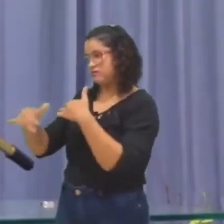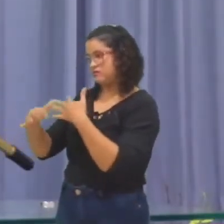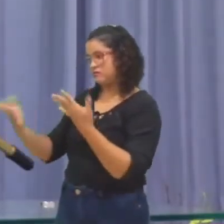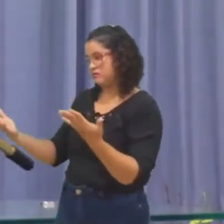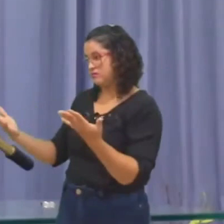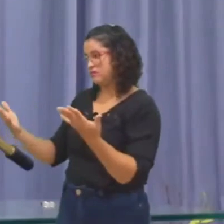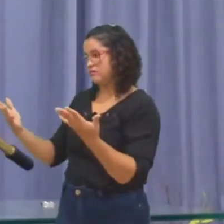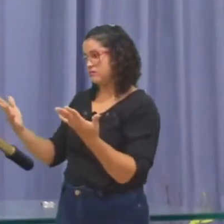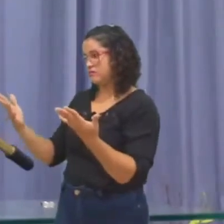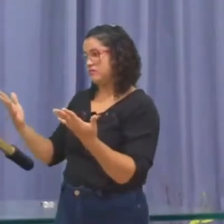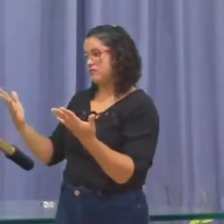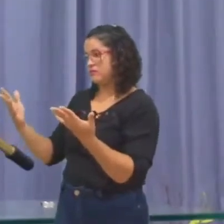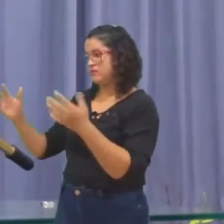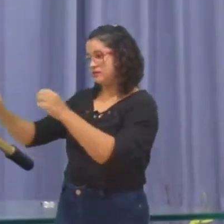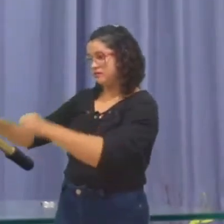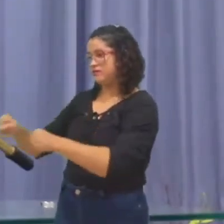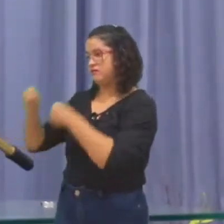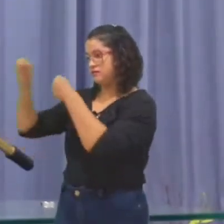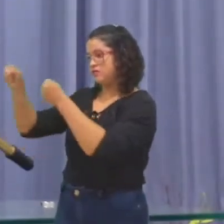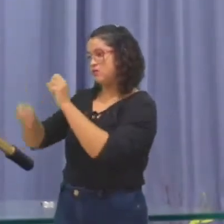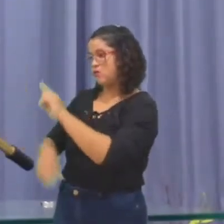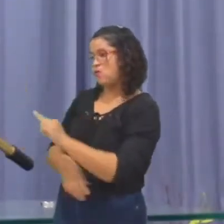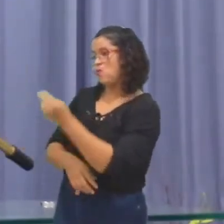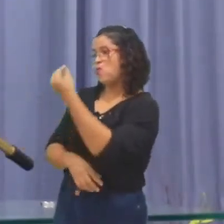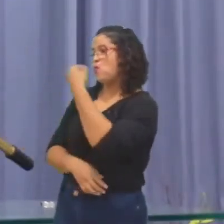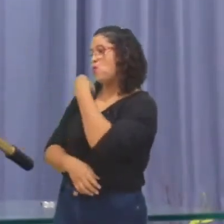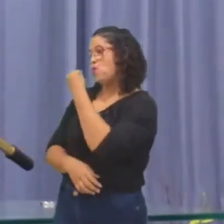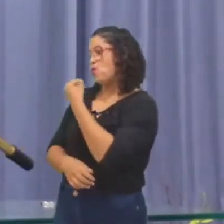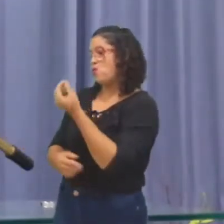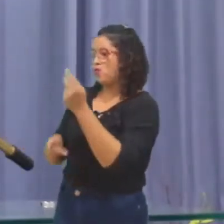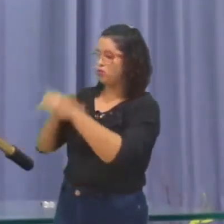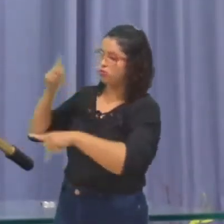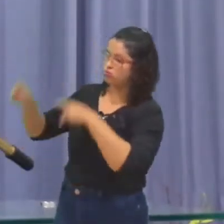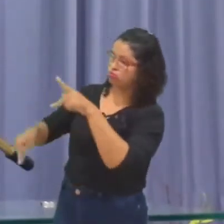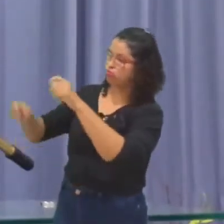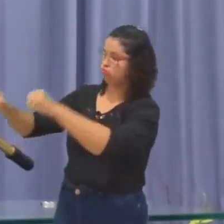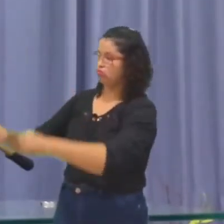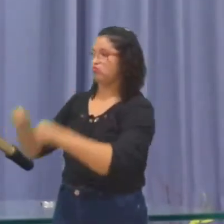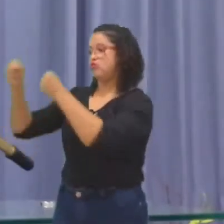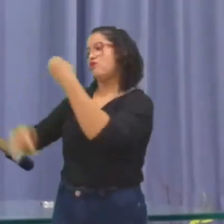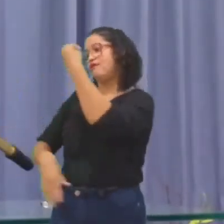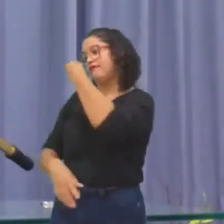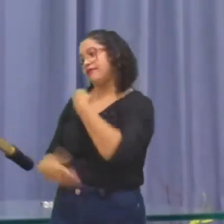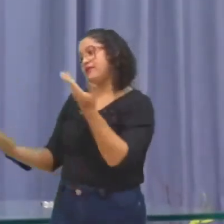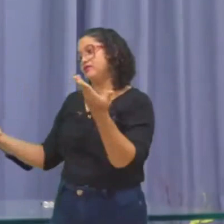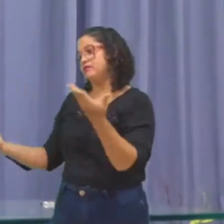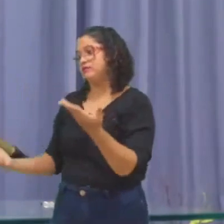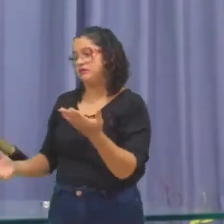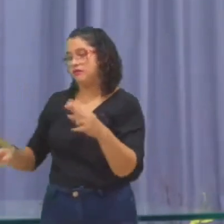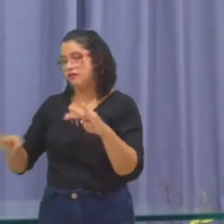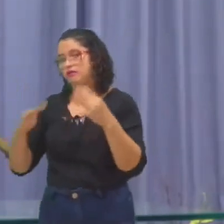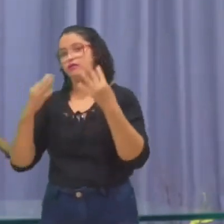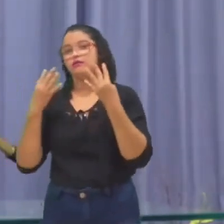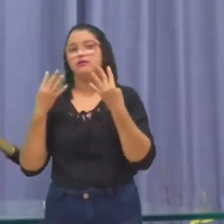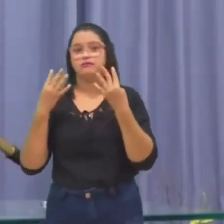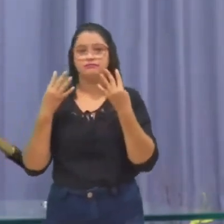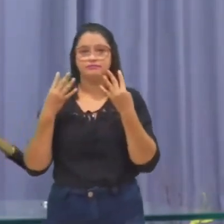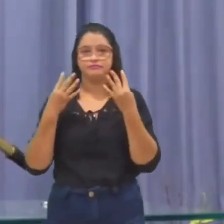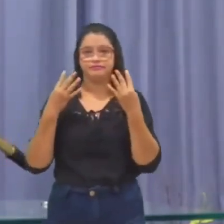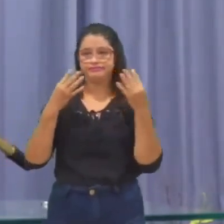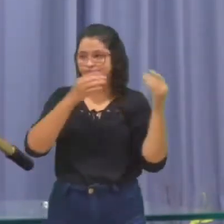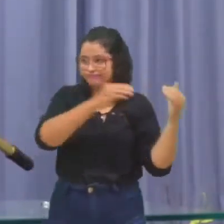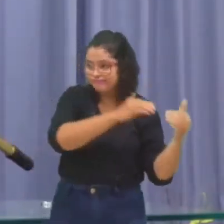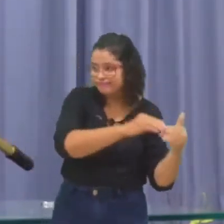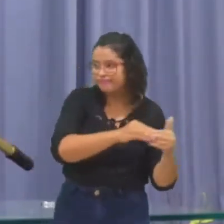ou se são fortalezas. Veja se o povo é forte ou é fraco. Observem tudo isso e tragam